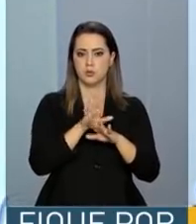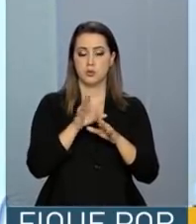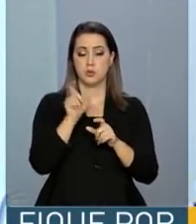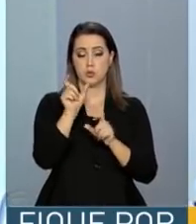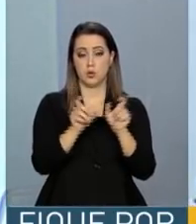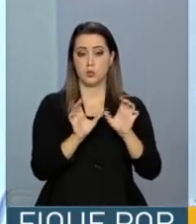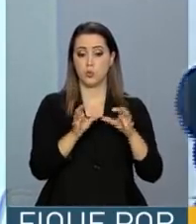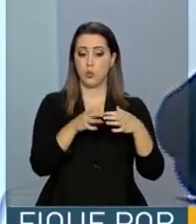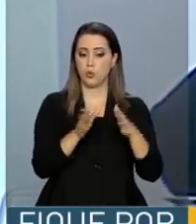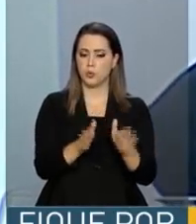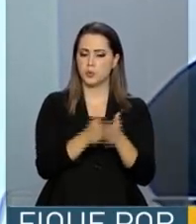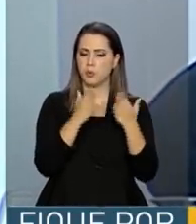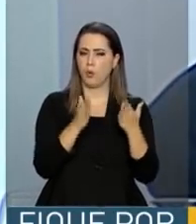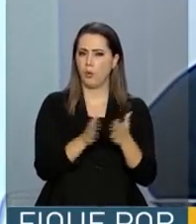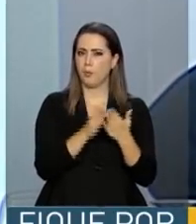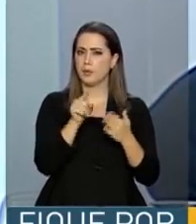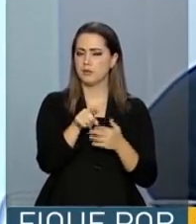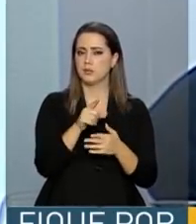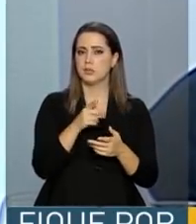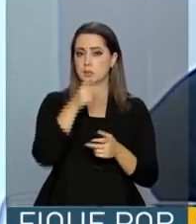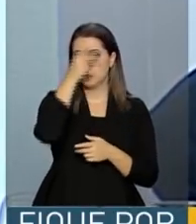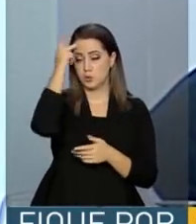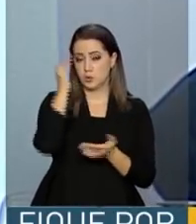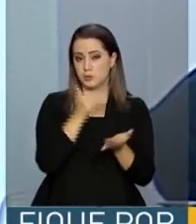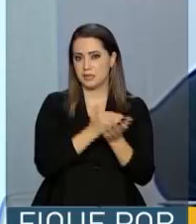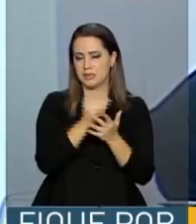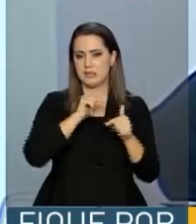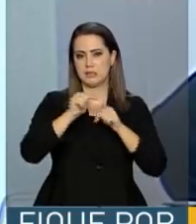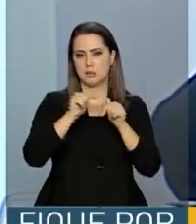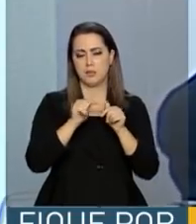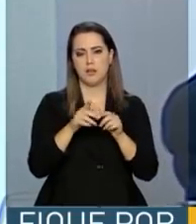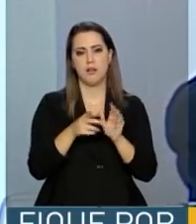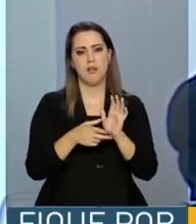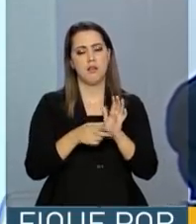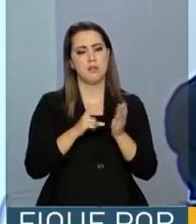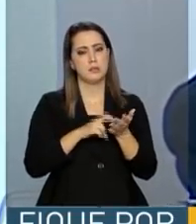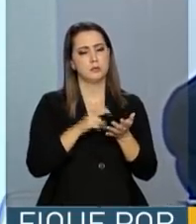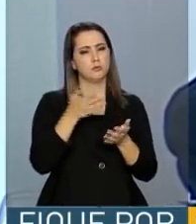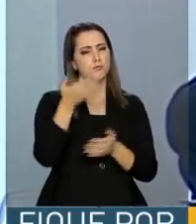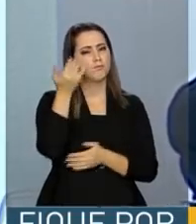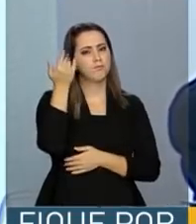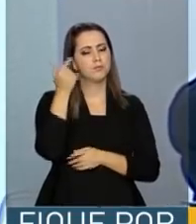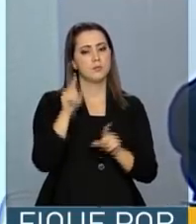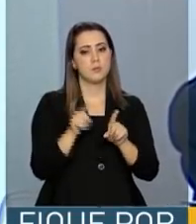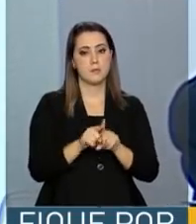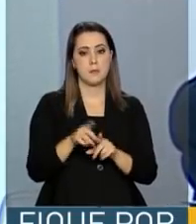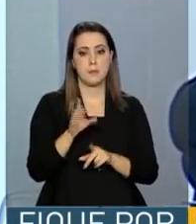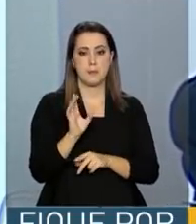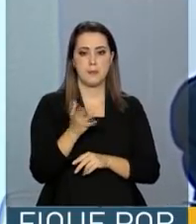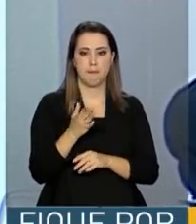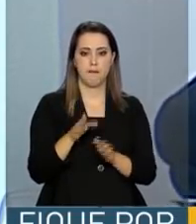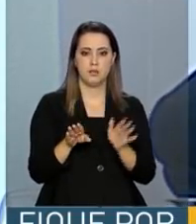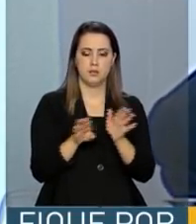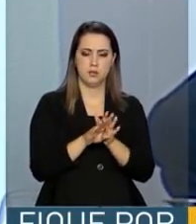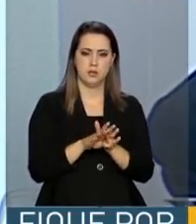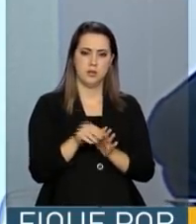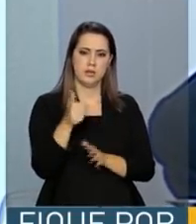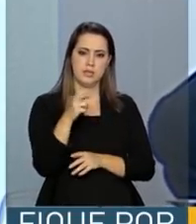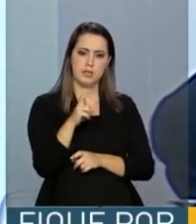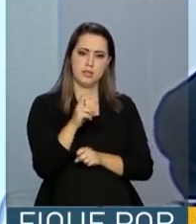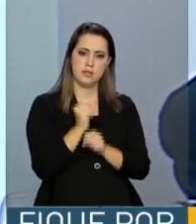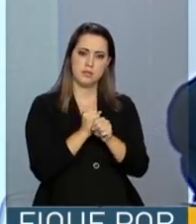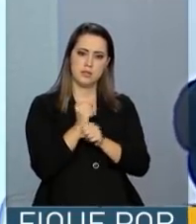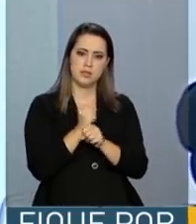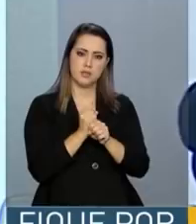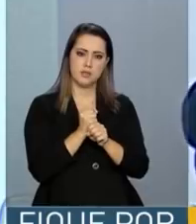mais carentes é muito provável que aqueles que começaram cedo não é disso meirelles começaram cedo quando completar os 15 anos de